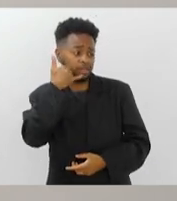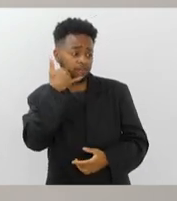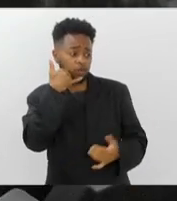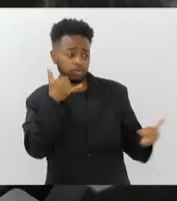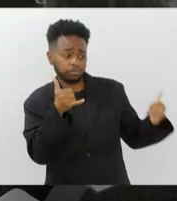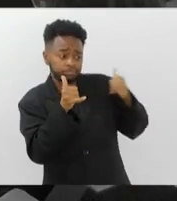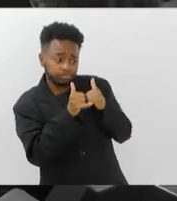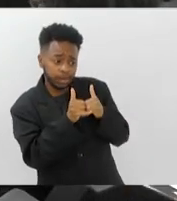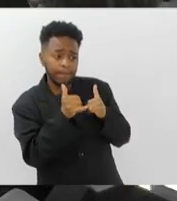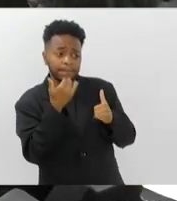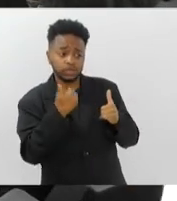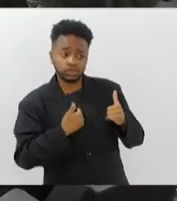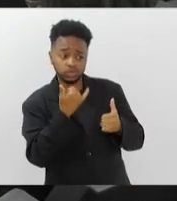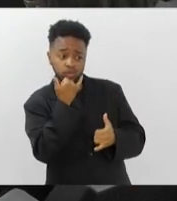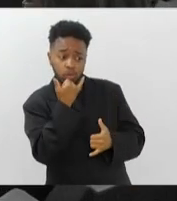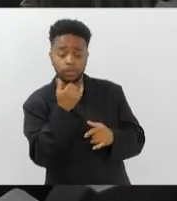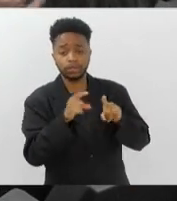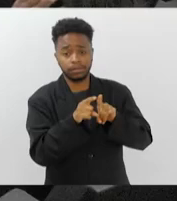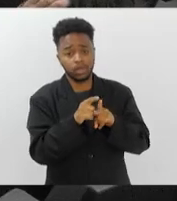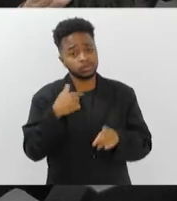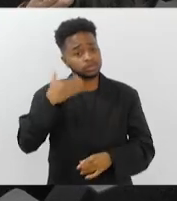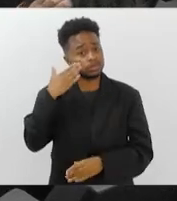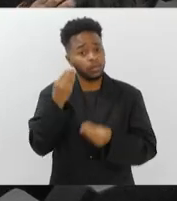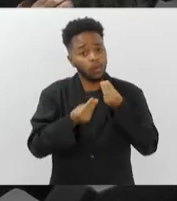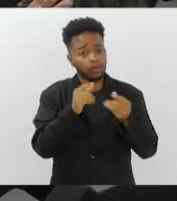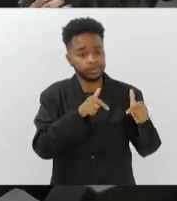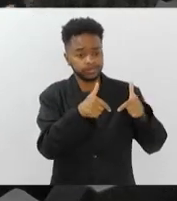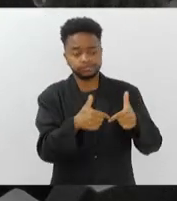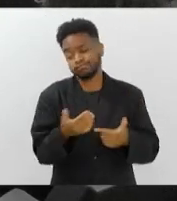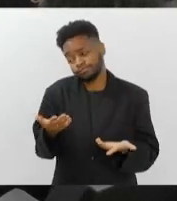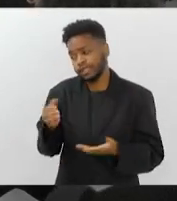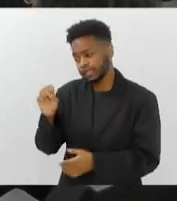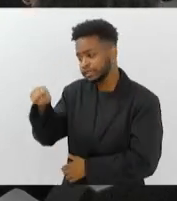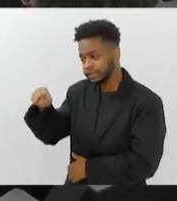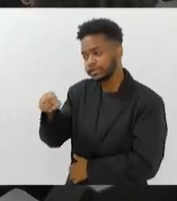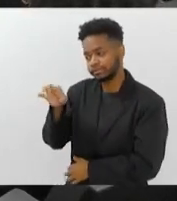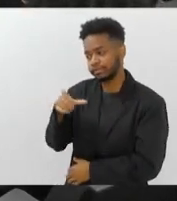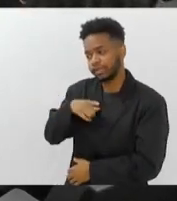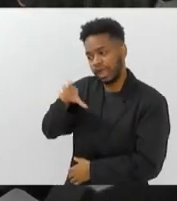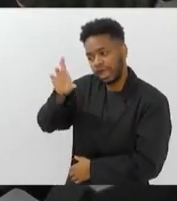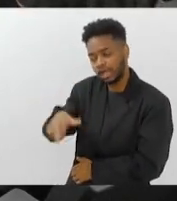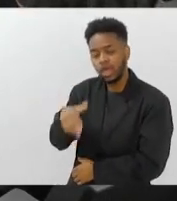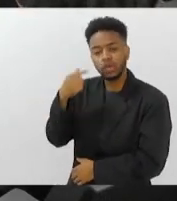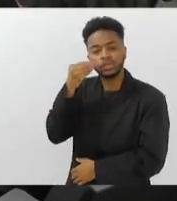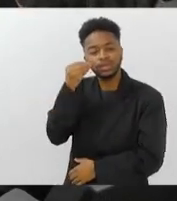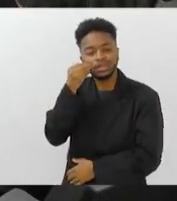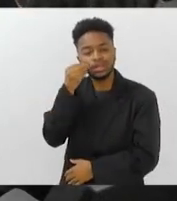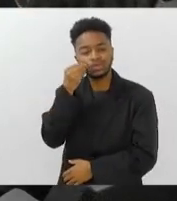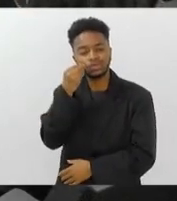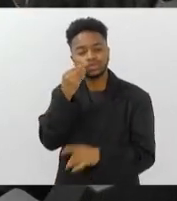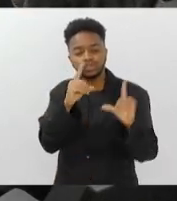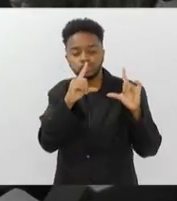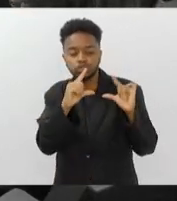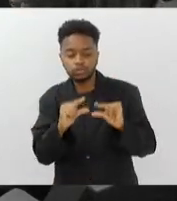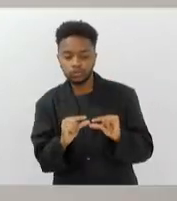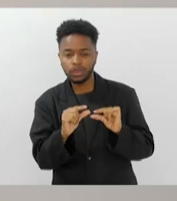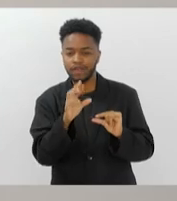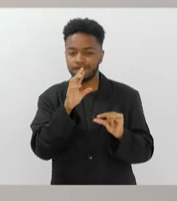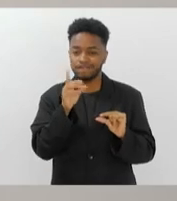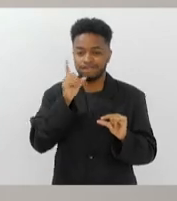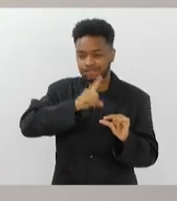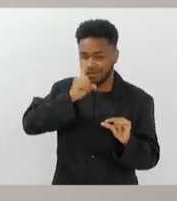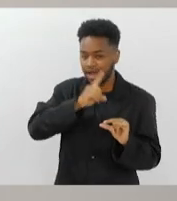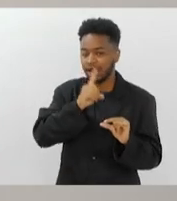sim com certeza com certeza eu não tô aqui fazendo eh tentando minimizar o o erro da da